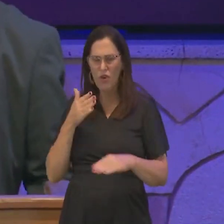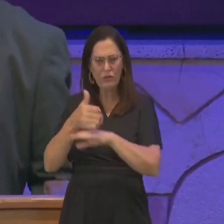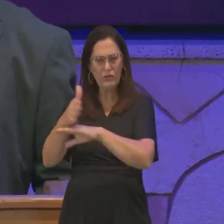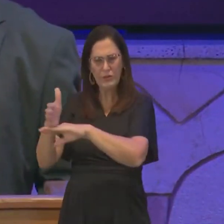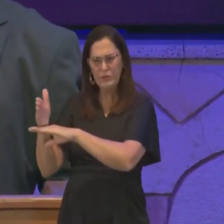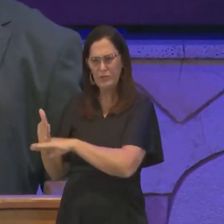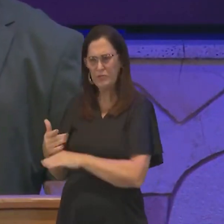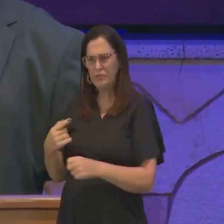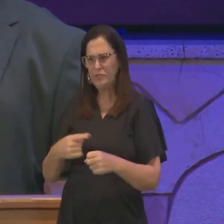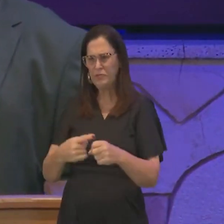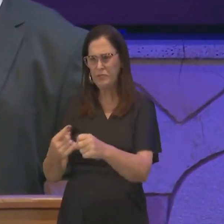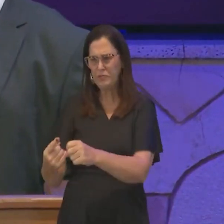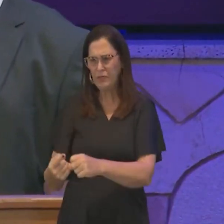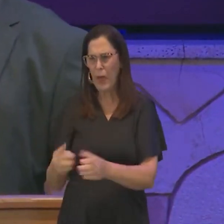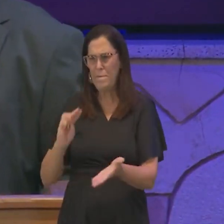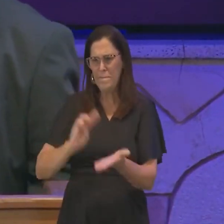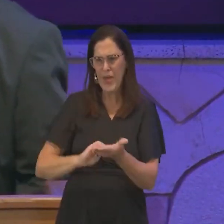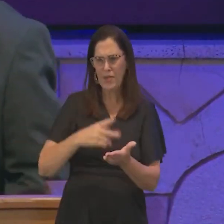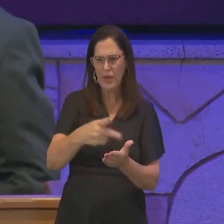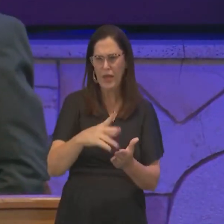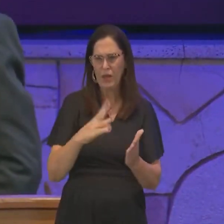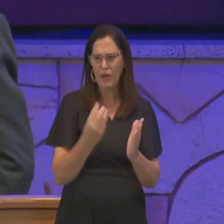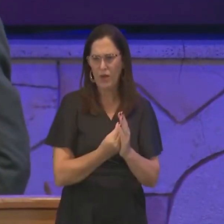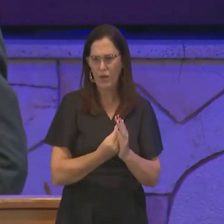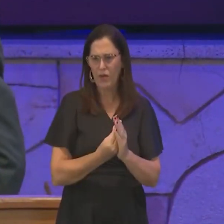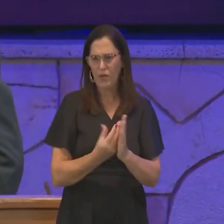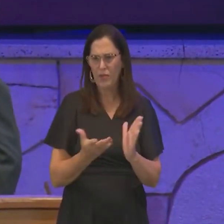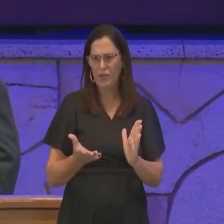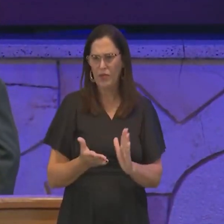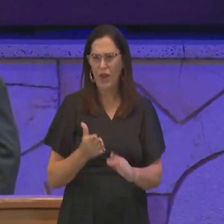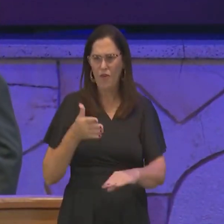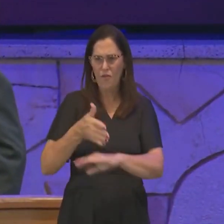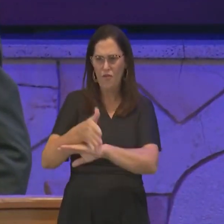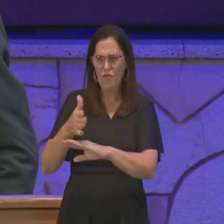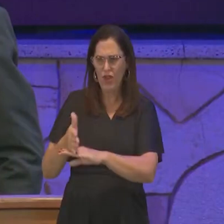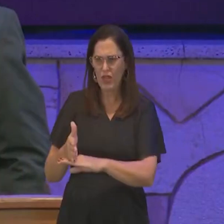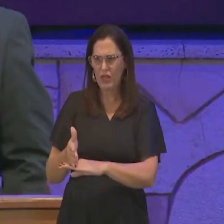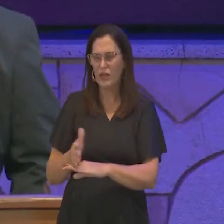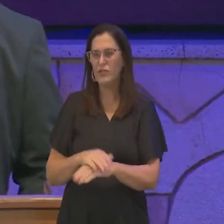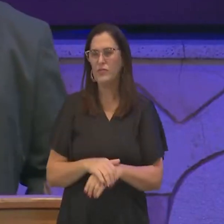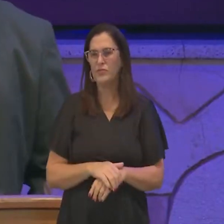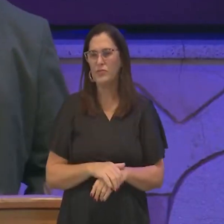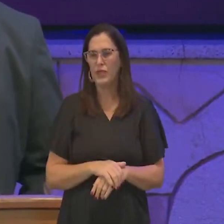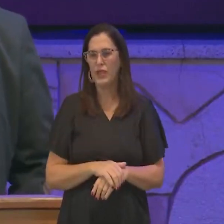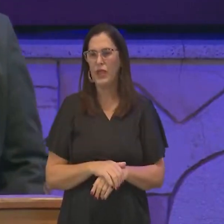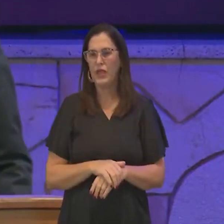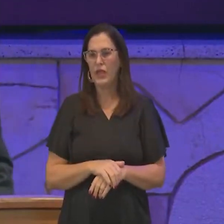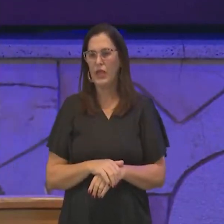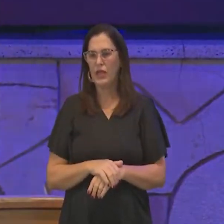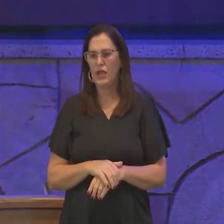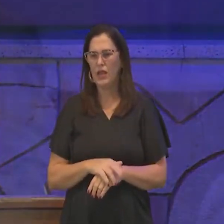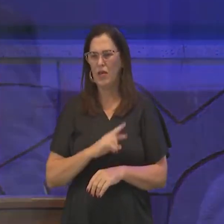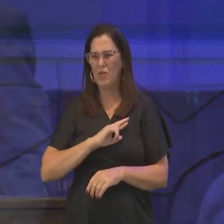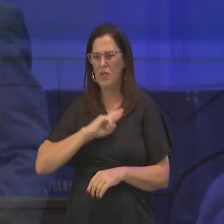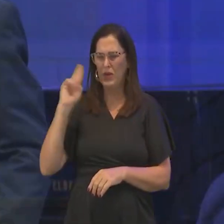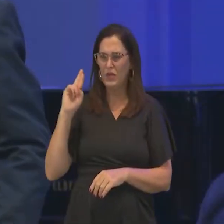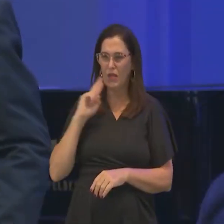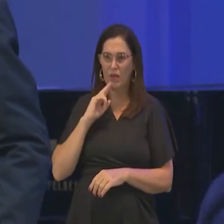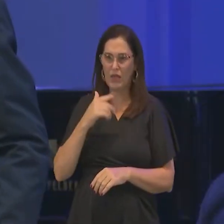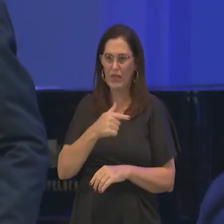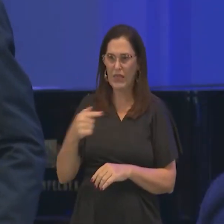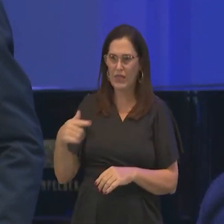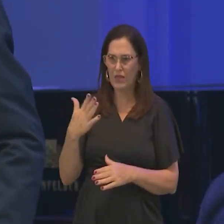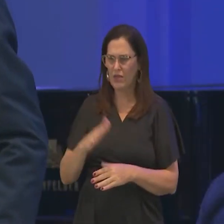quando um dia uma irmã, membro daquela igreja, casada com um homem que frequentava uma seita, ela compartilhou comigo, pastor, essa semana eu passei um